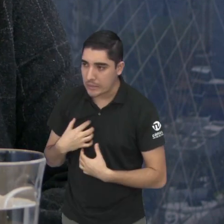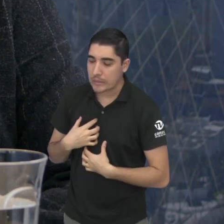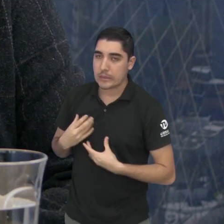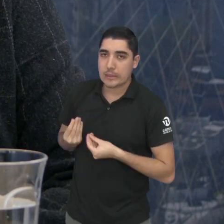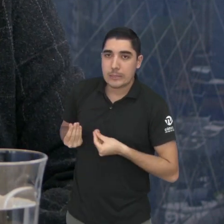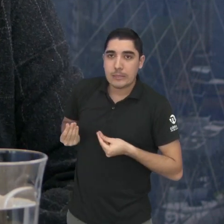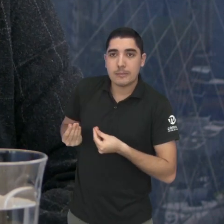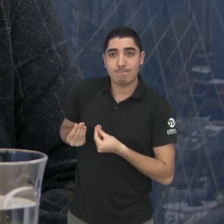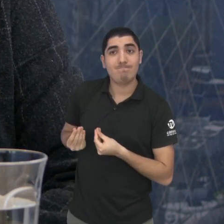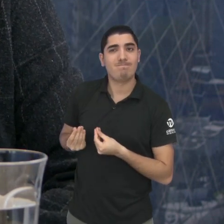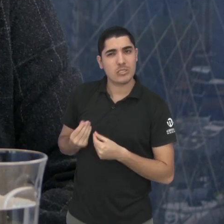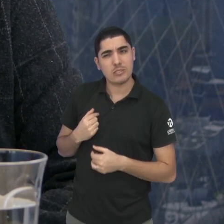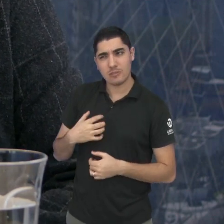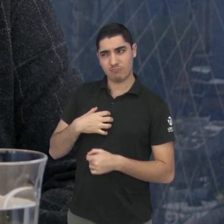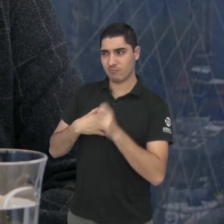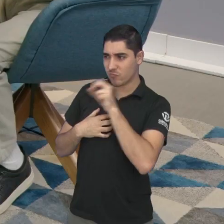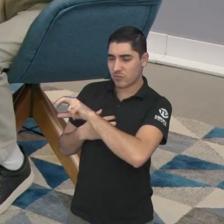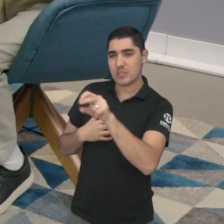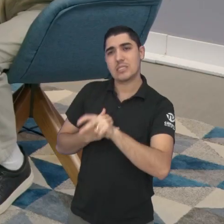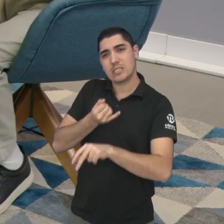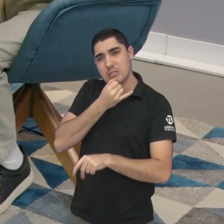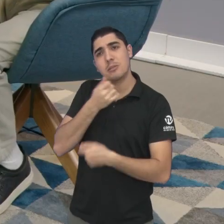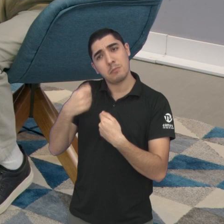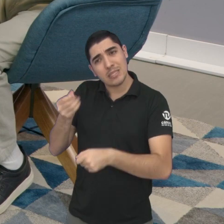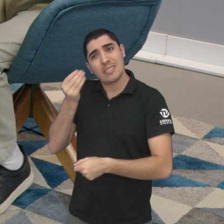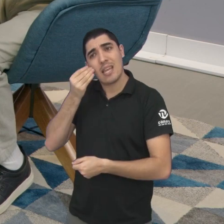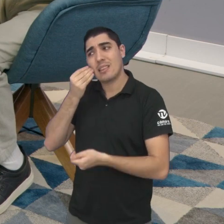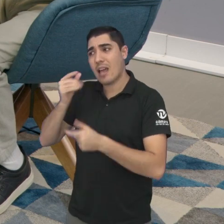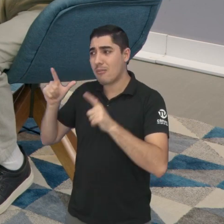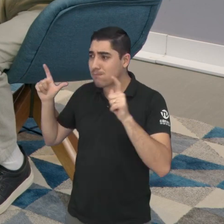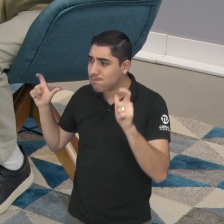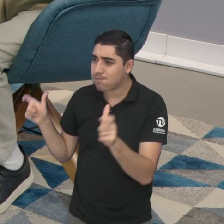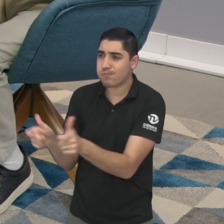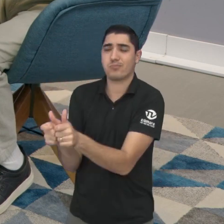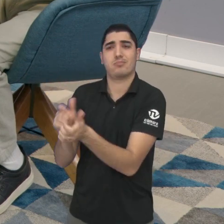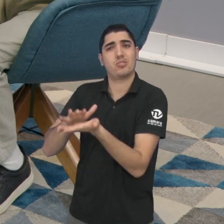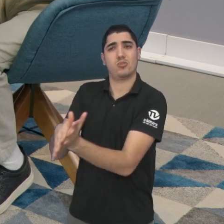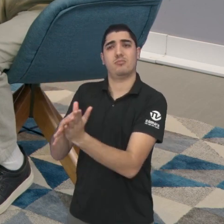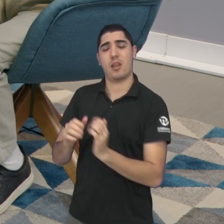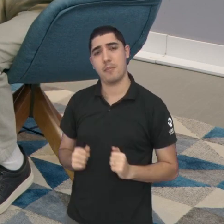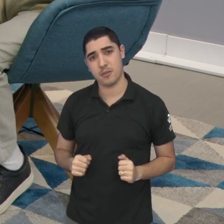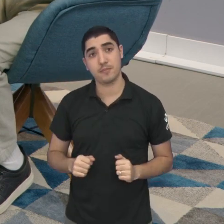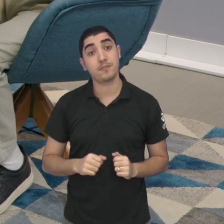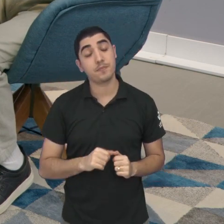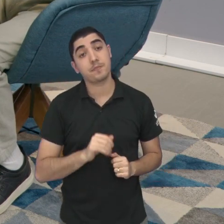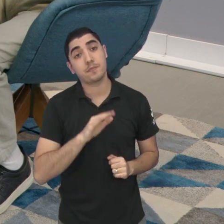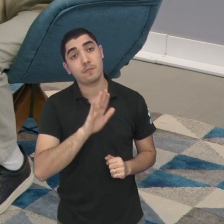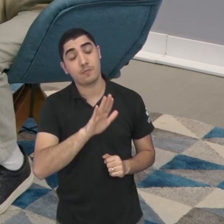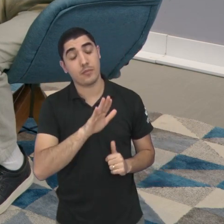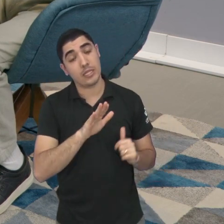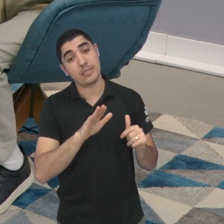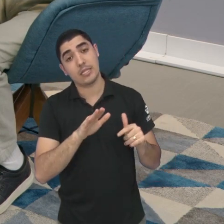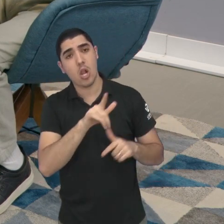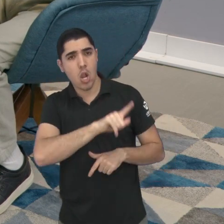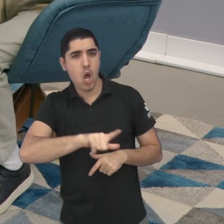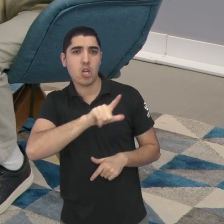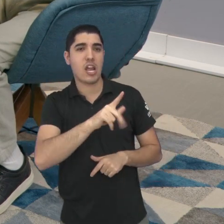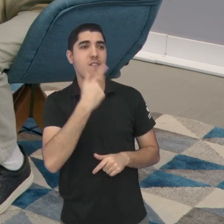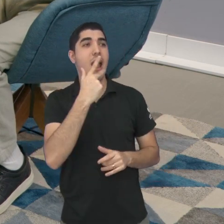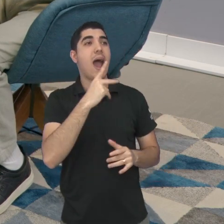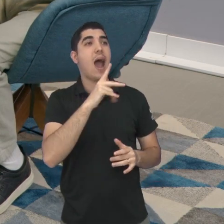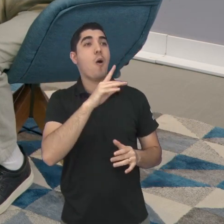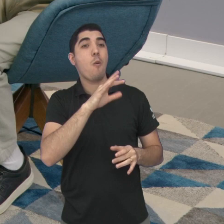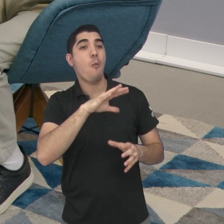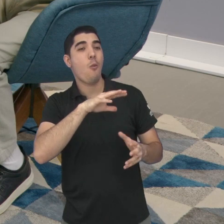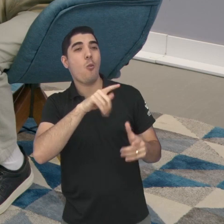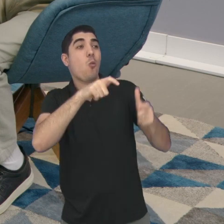que tentar realmente eliminar isso aí. Né? Tá bem crítico. É claro que no mundo ideal a gente sonha que só falar que existem pessoas passando fome